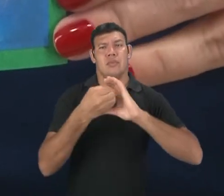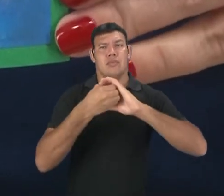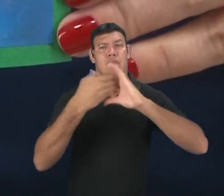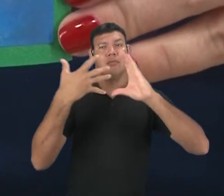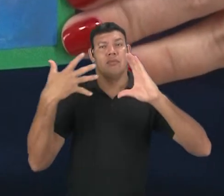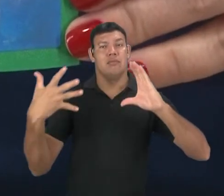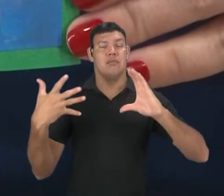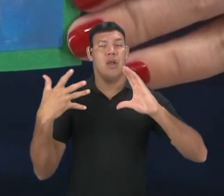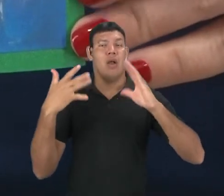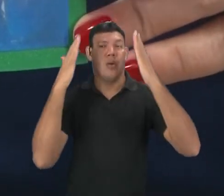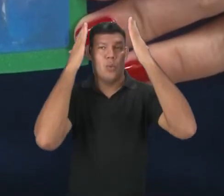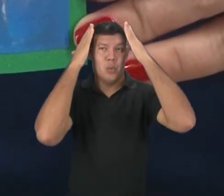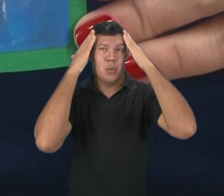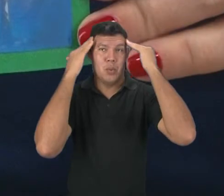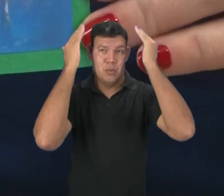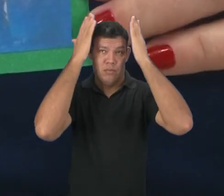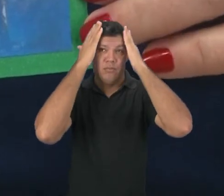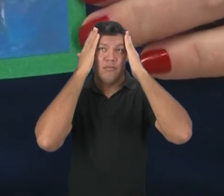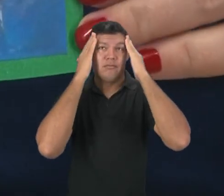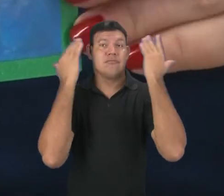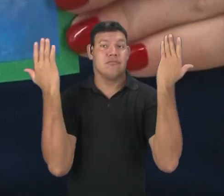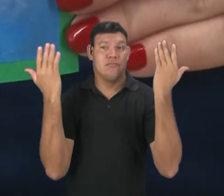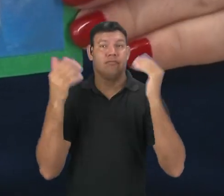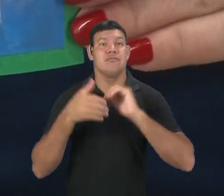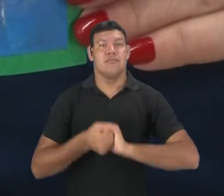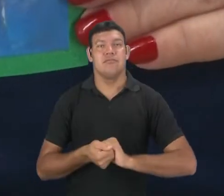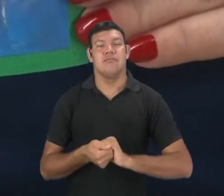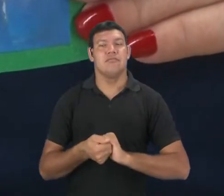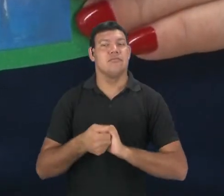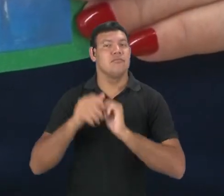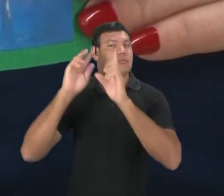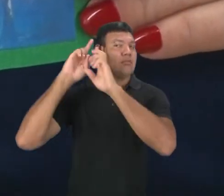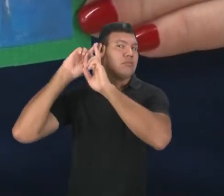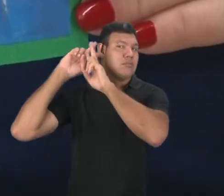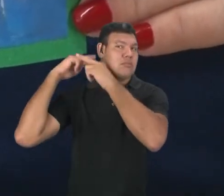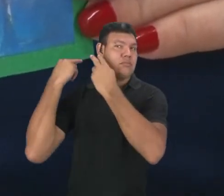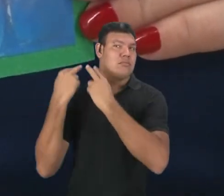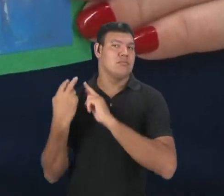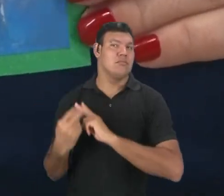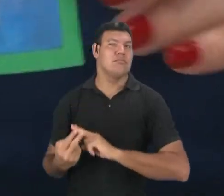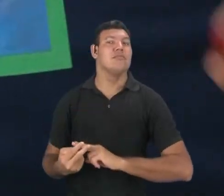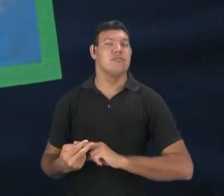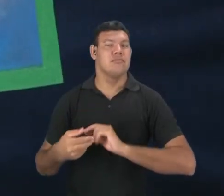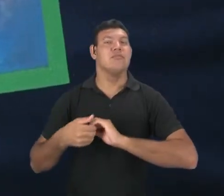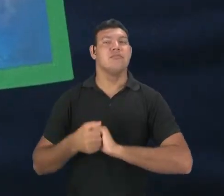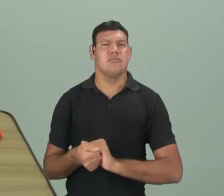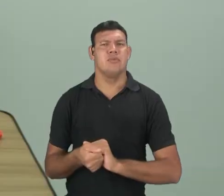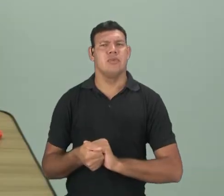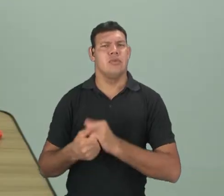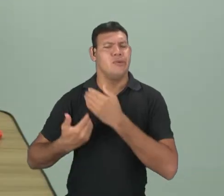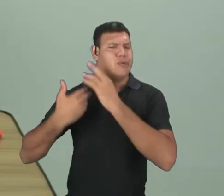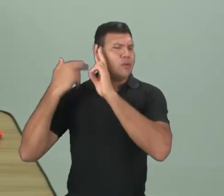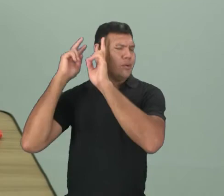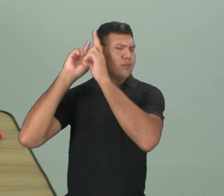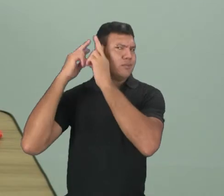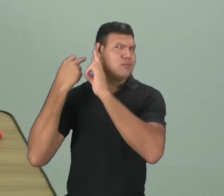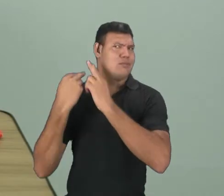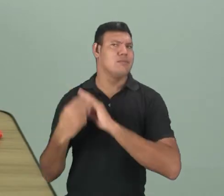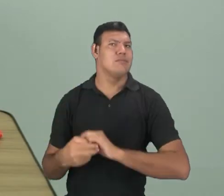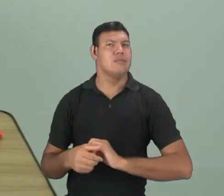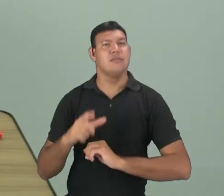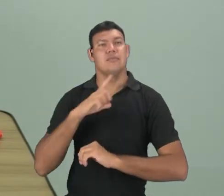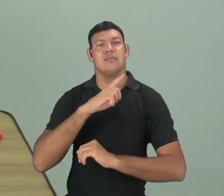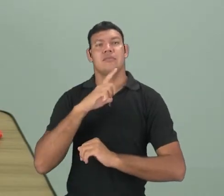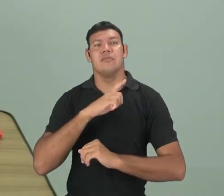característica dela é o cabelo. Então, é a Rapunzel, né? Que tem um cabelo grande, muito grande. E aí nós temos